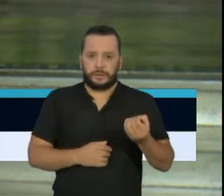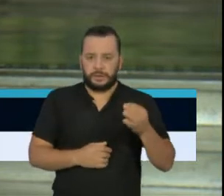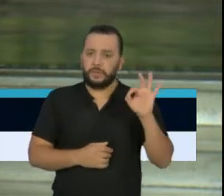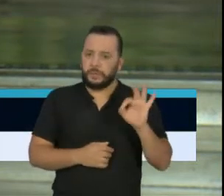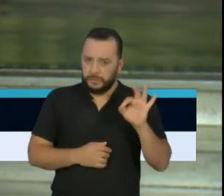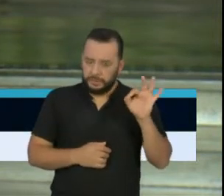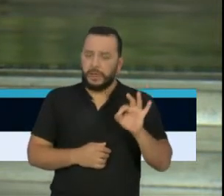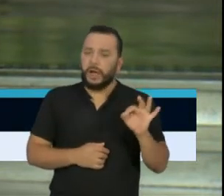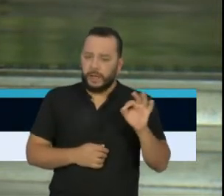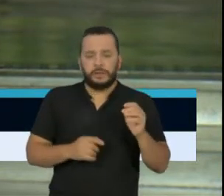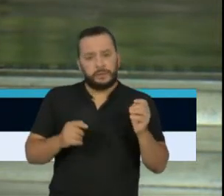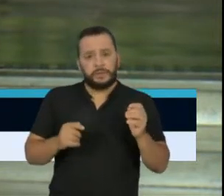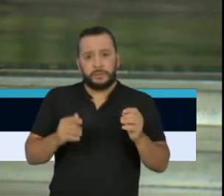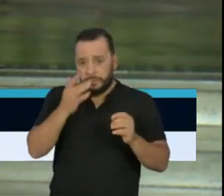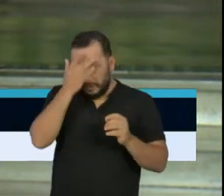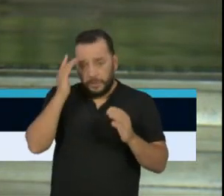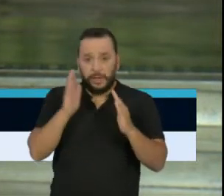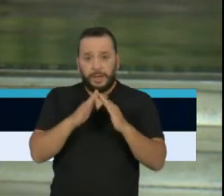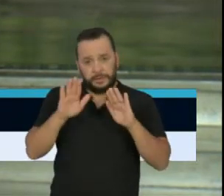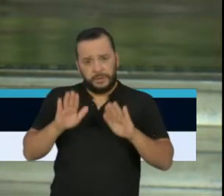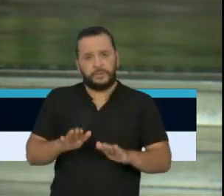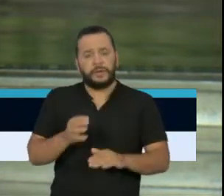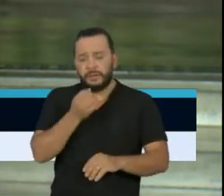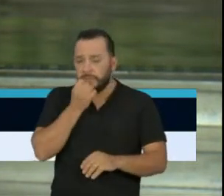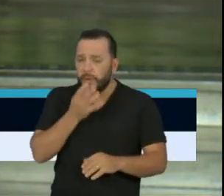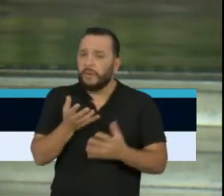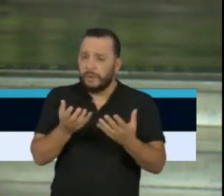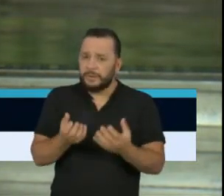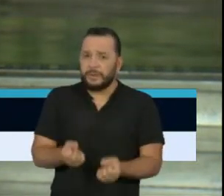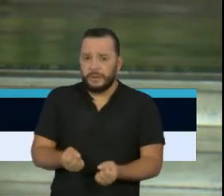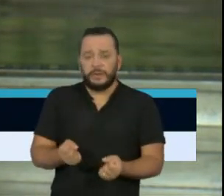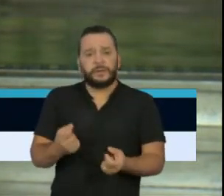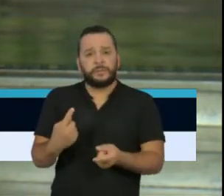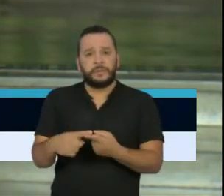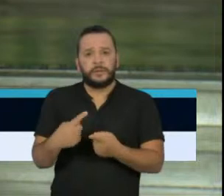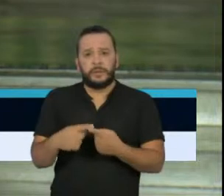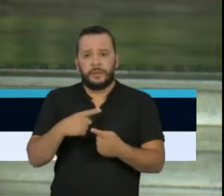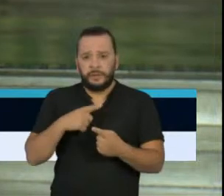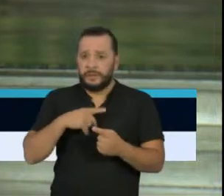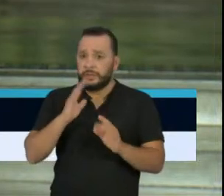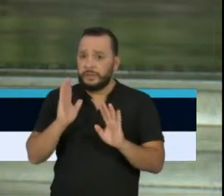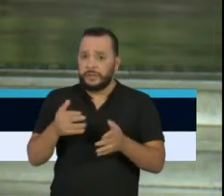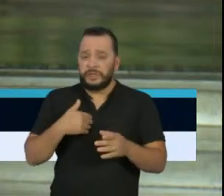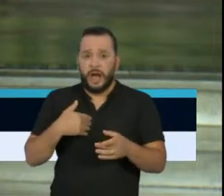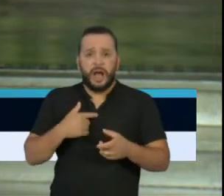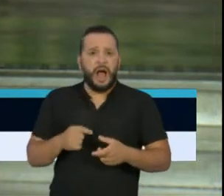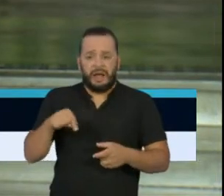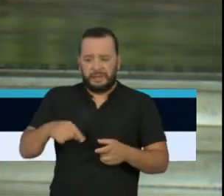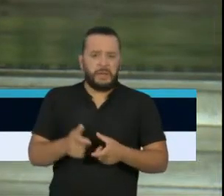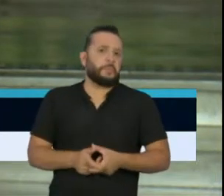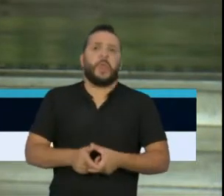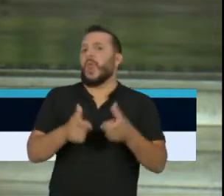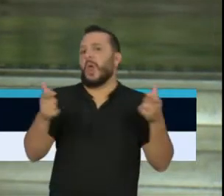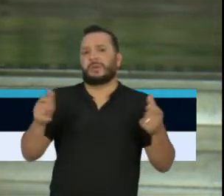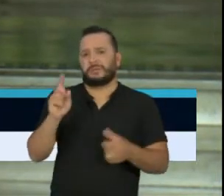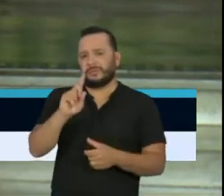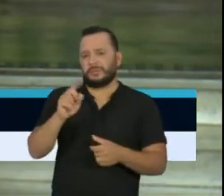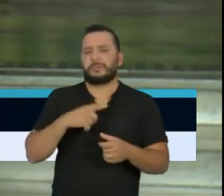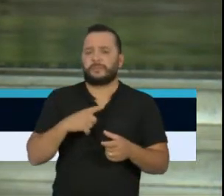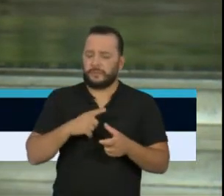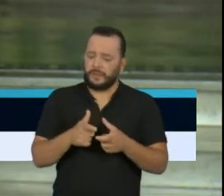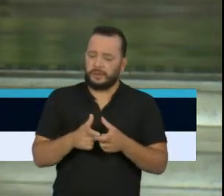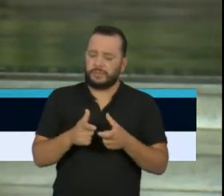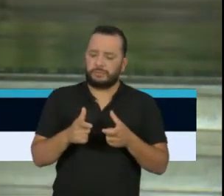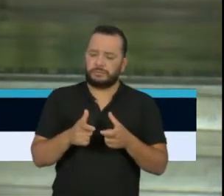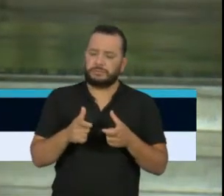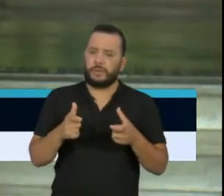a ser um índice aceitável, dadas as circunstâncias do achatamento que nós conseguimos obter aqui no Estado de São Paulo. Isso já foi